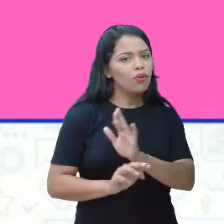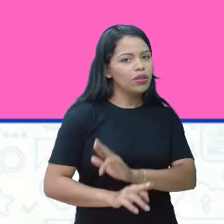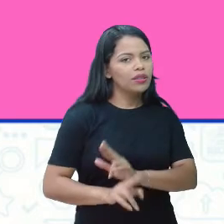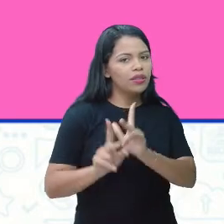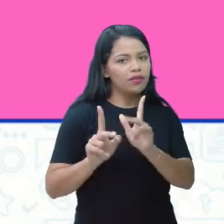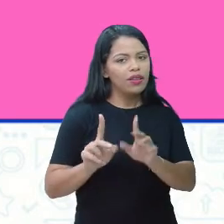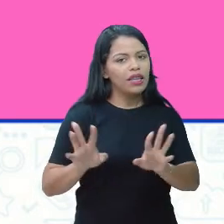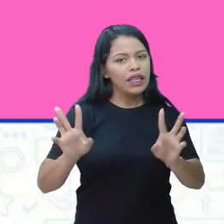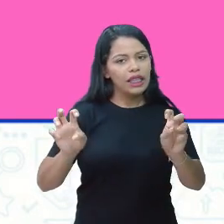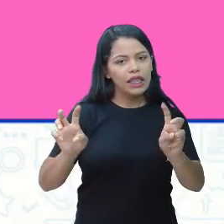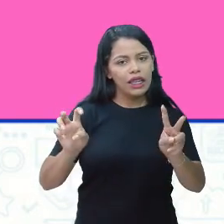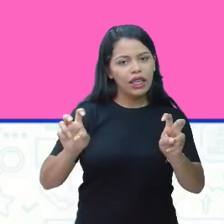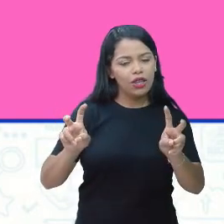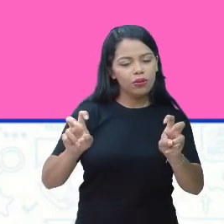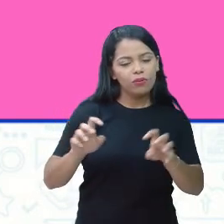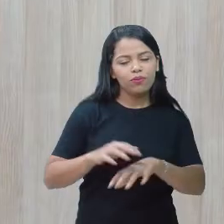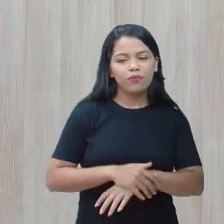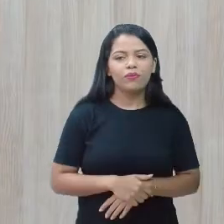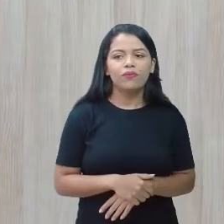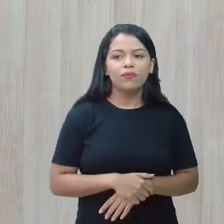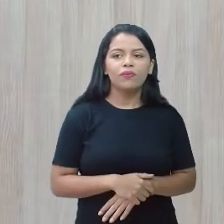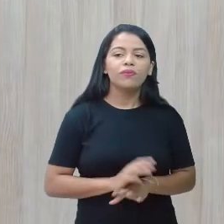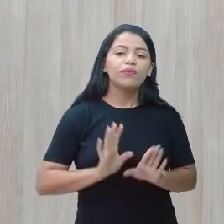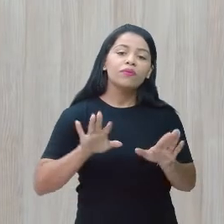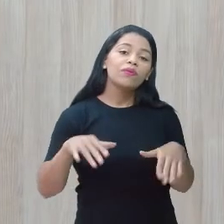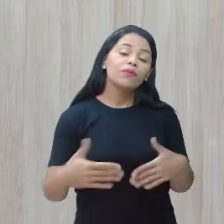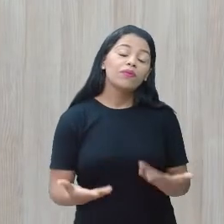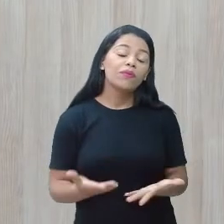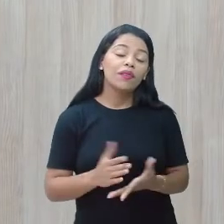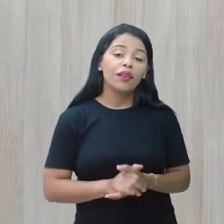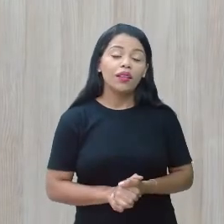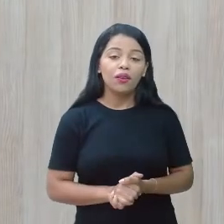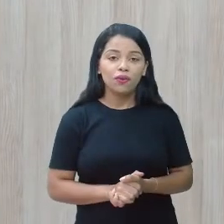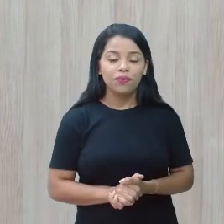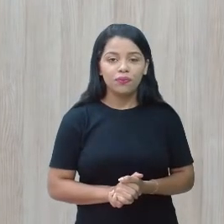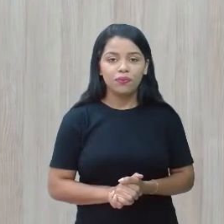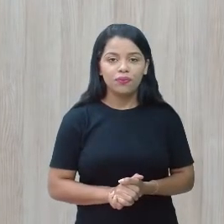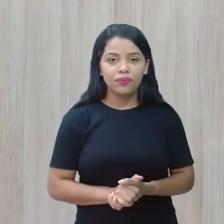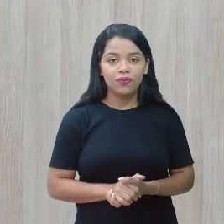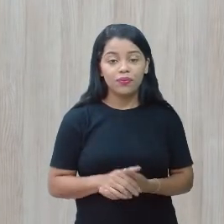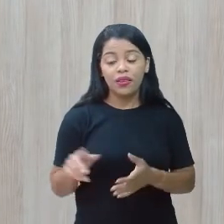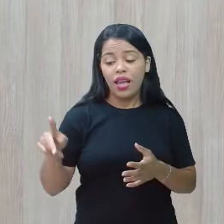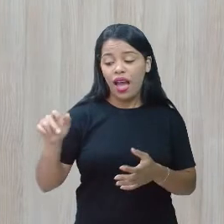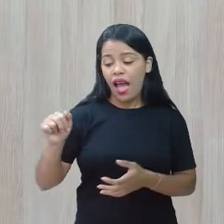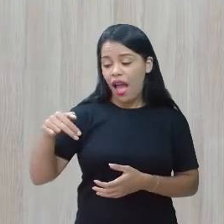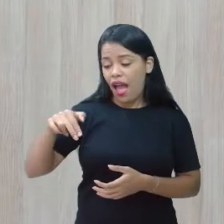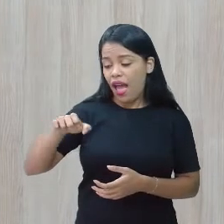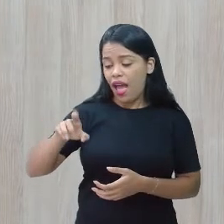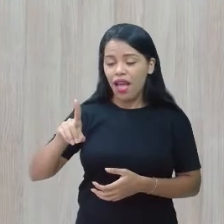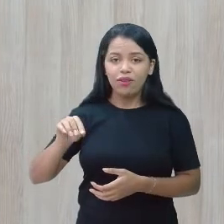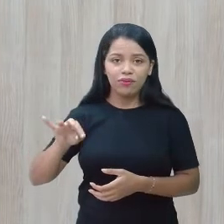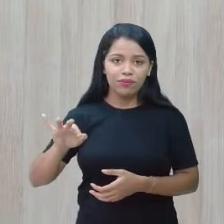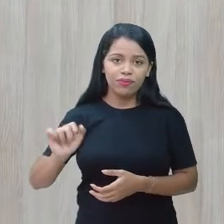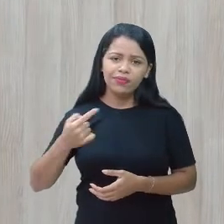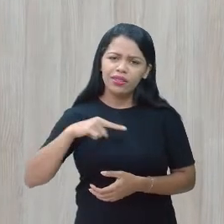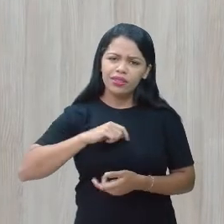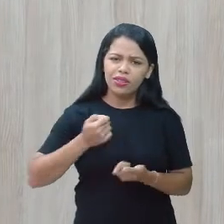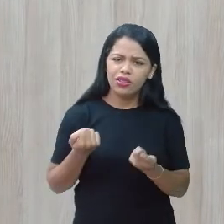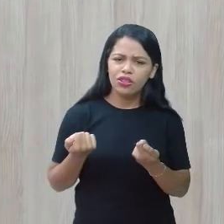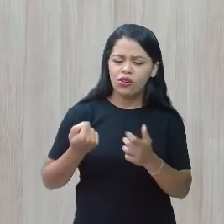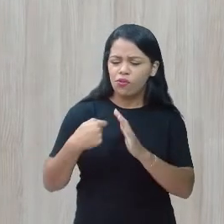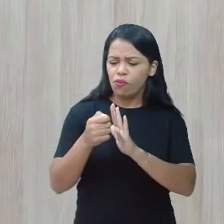diferentes temáticas. Então, as anedotas, elas são escritas para